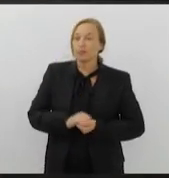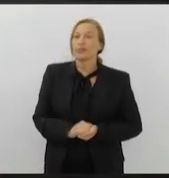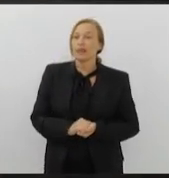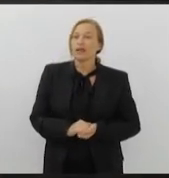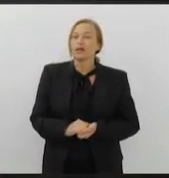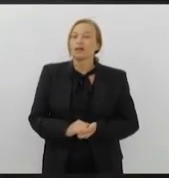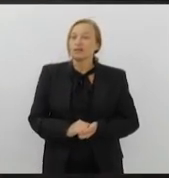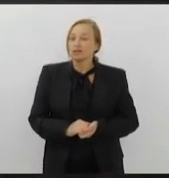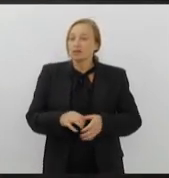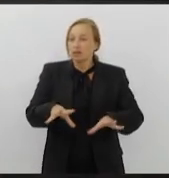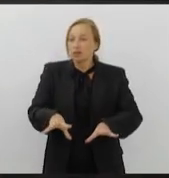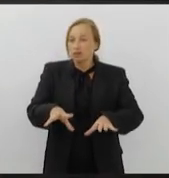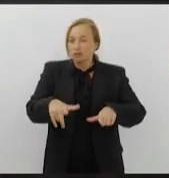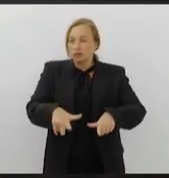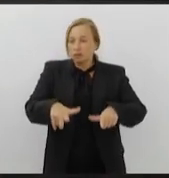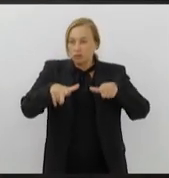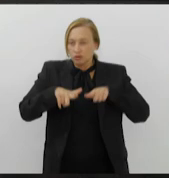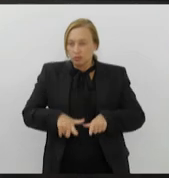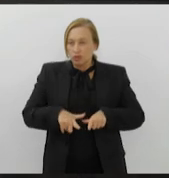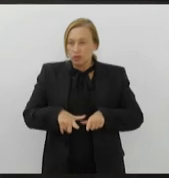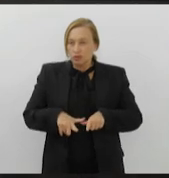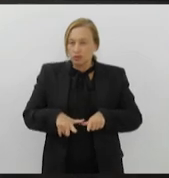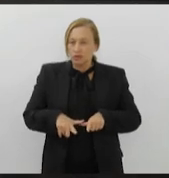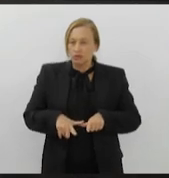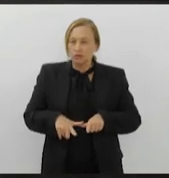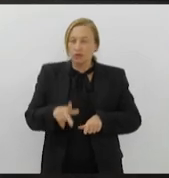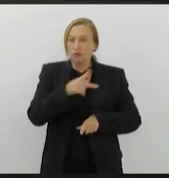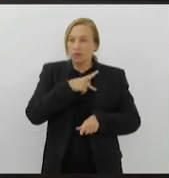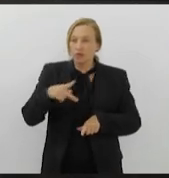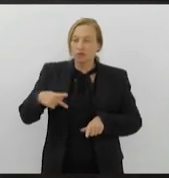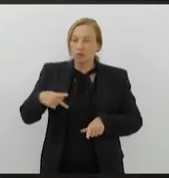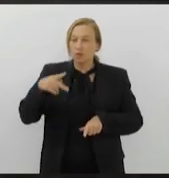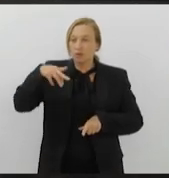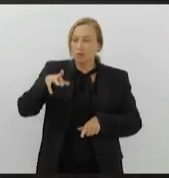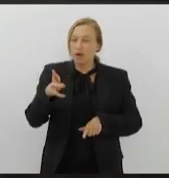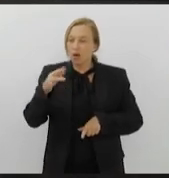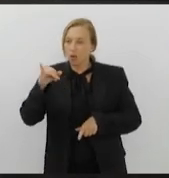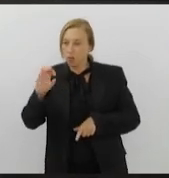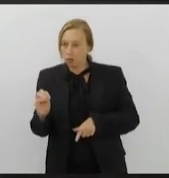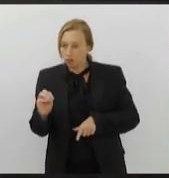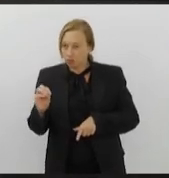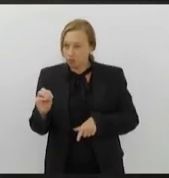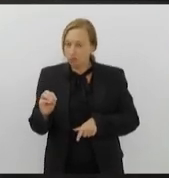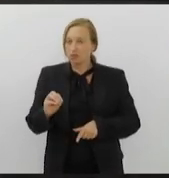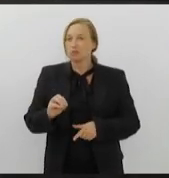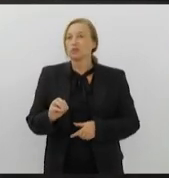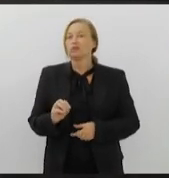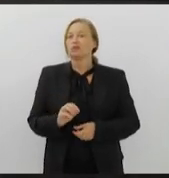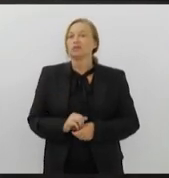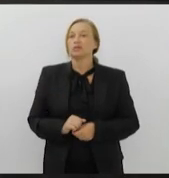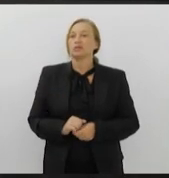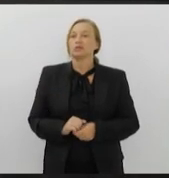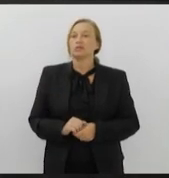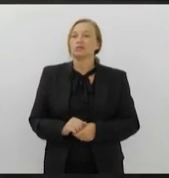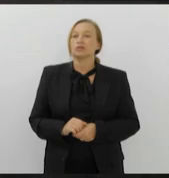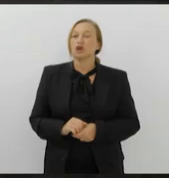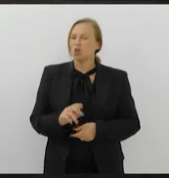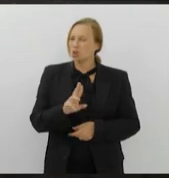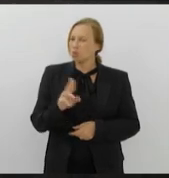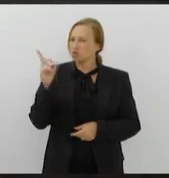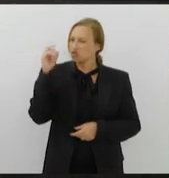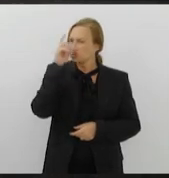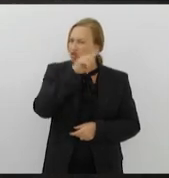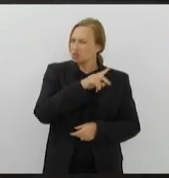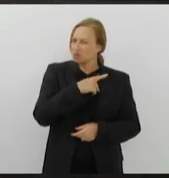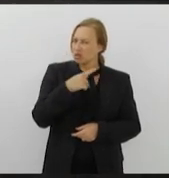concede o diploma Russell Philip Shedd ao pastor Mauro Estélio Massachestes Sanches, que nome difícil, hein, Léo?